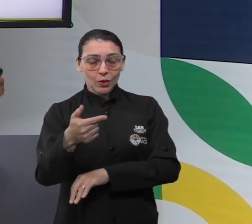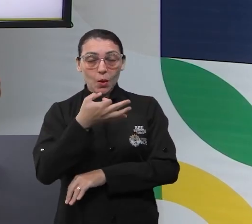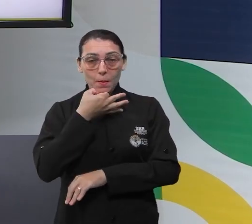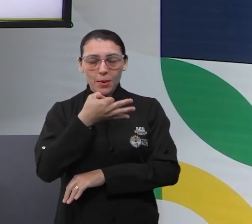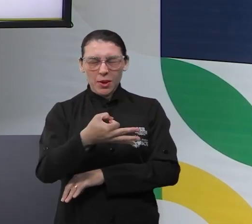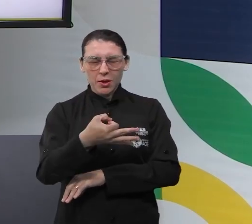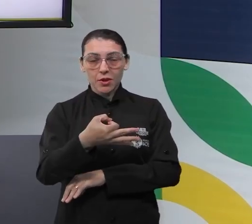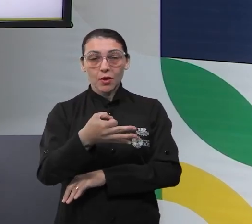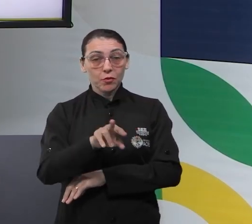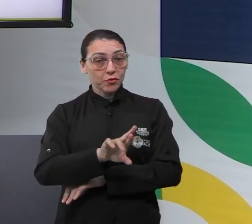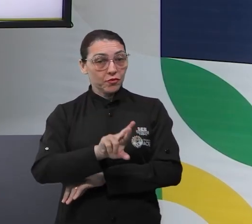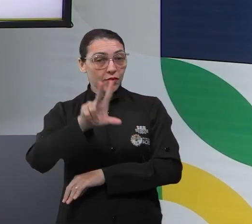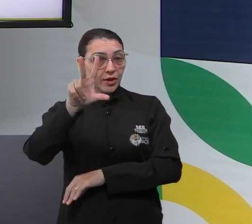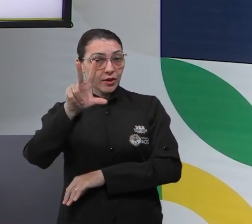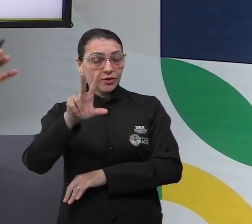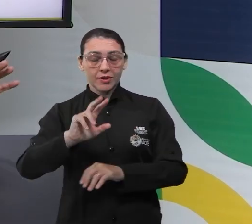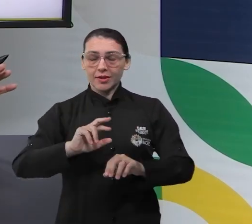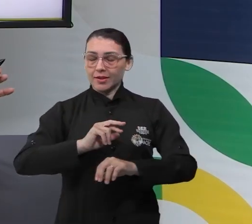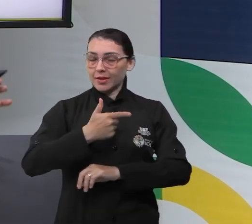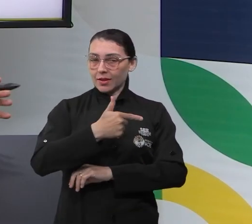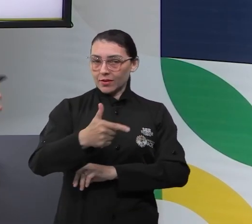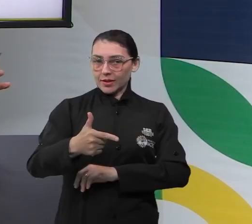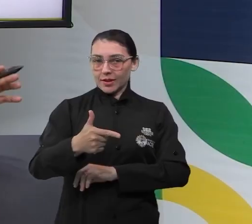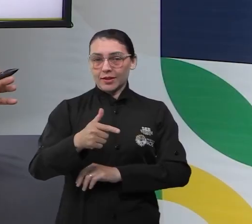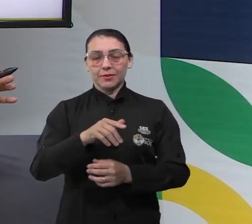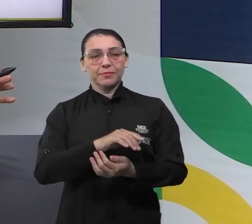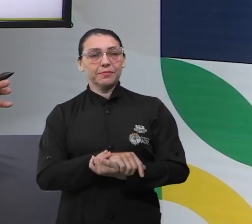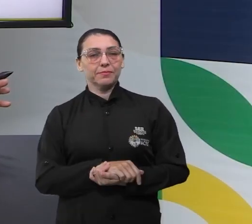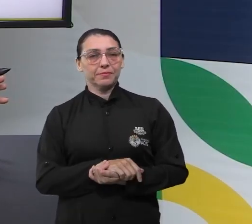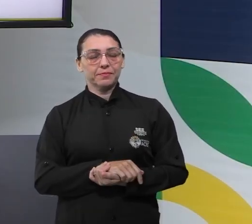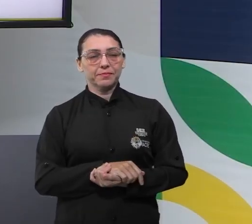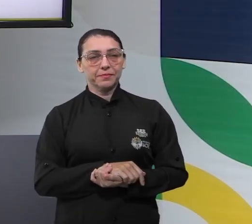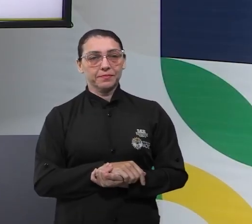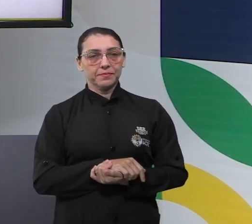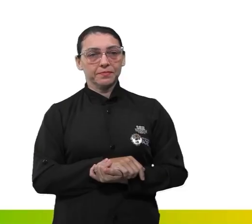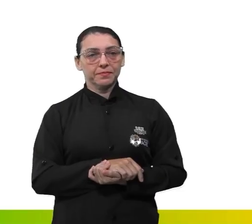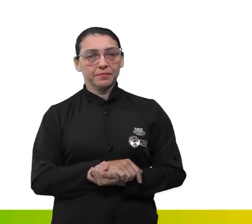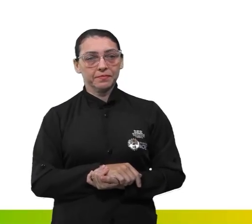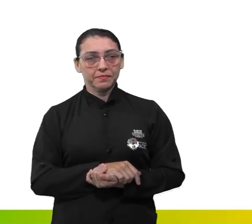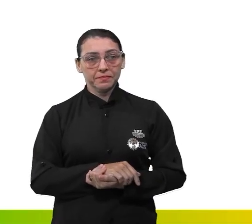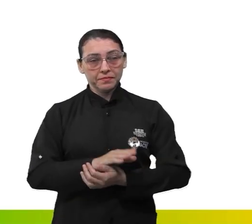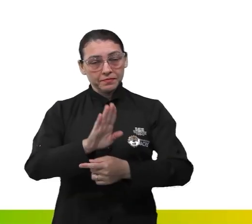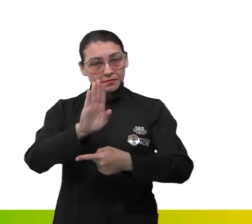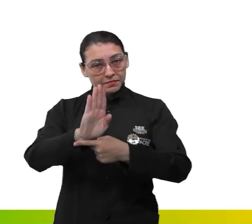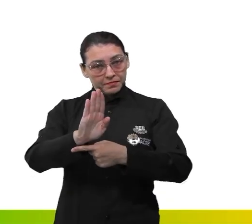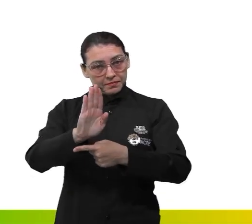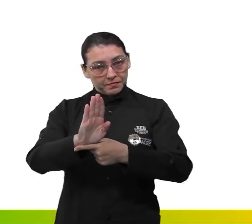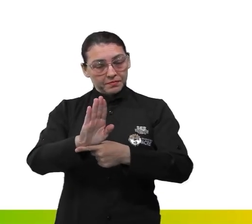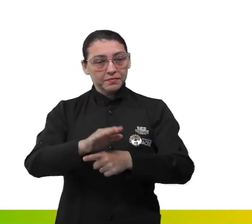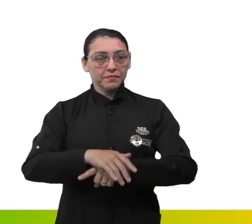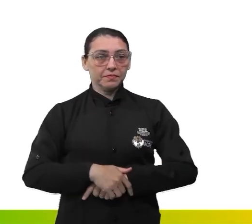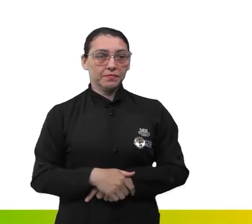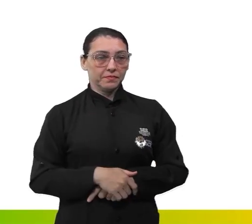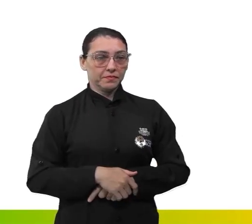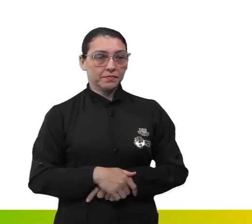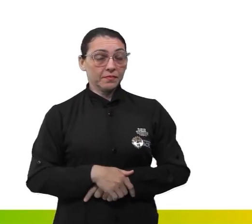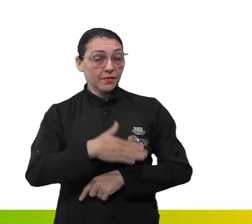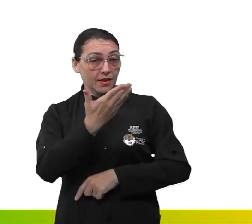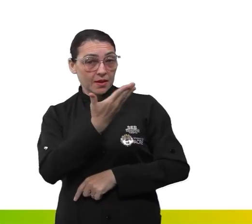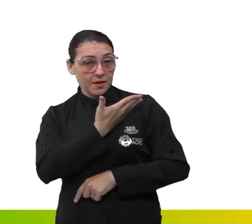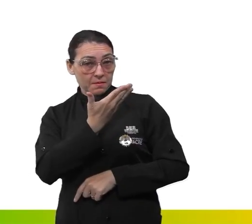opinião contrária da outra. Então, você já pode descartar a letra A. Na letra B, nós temos uma das